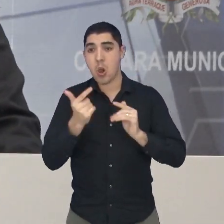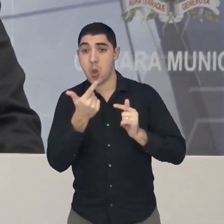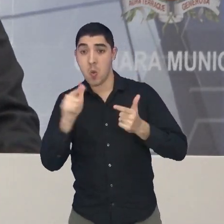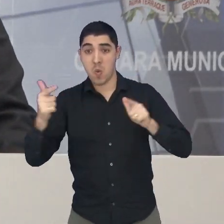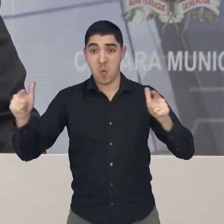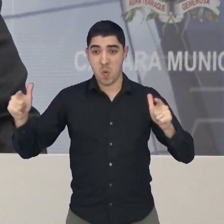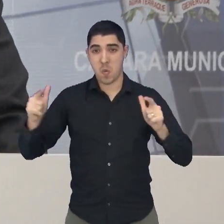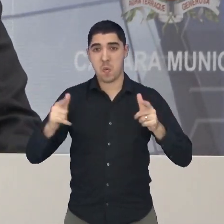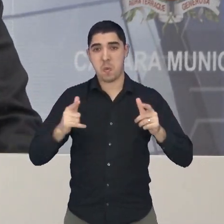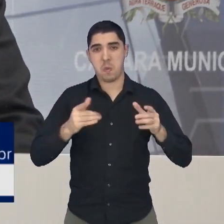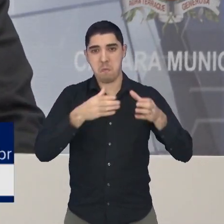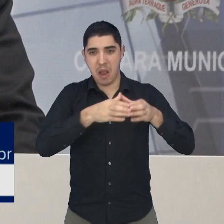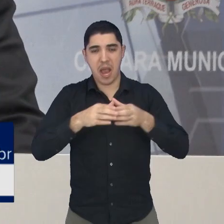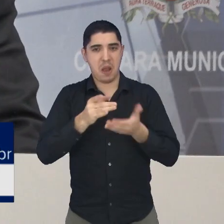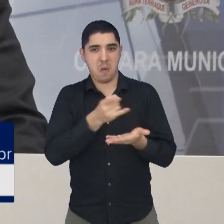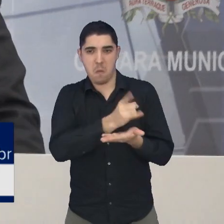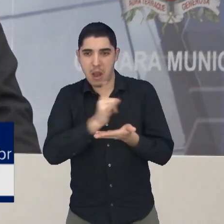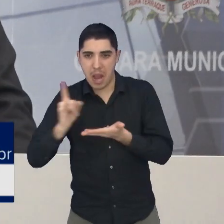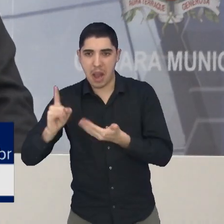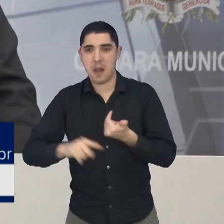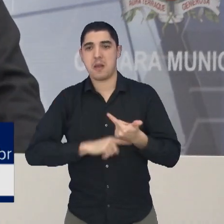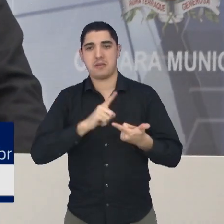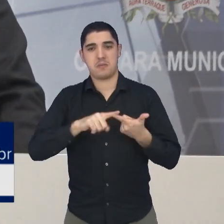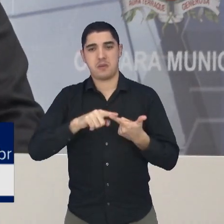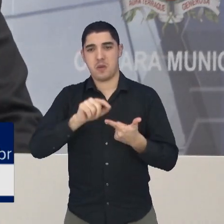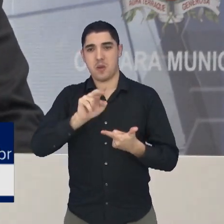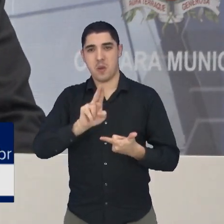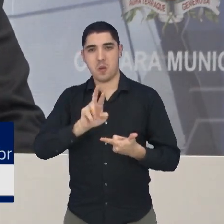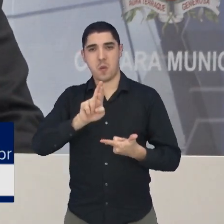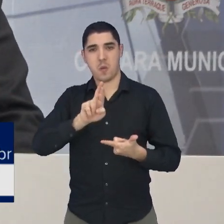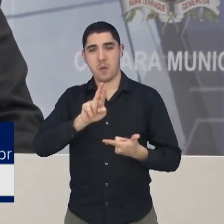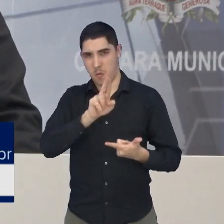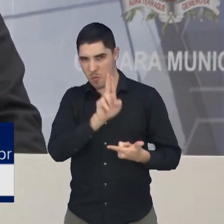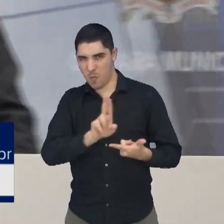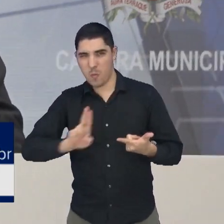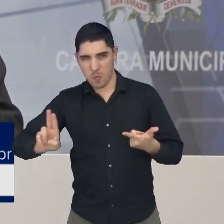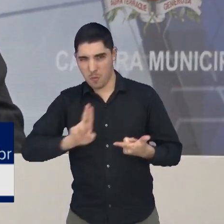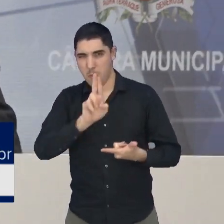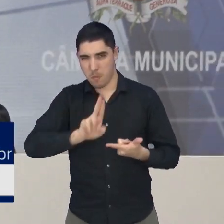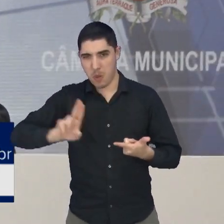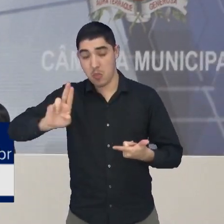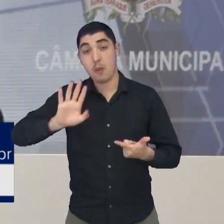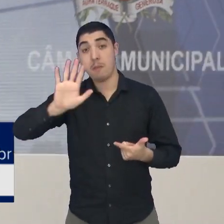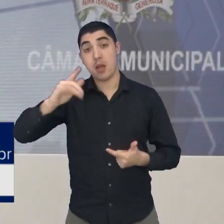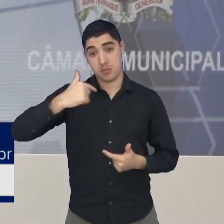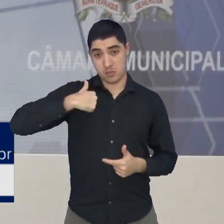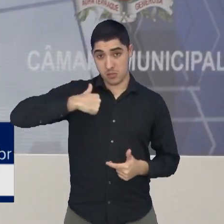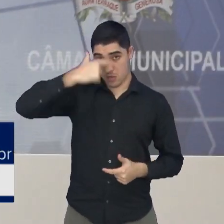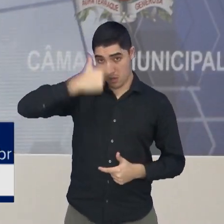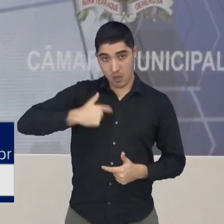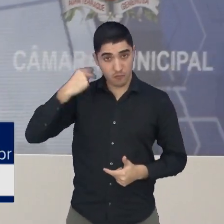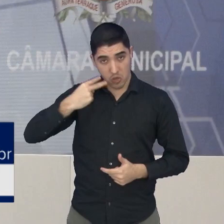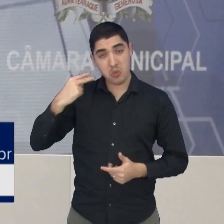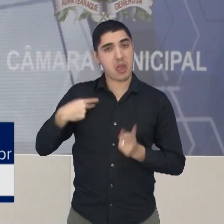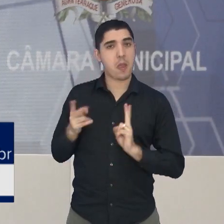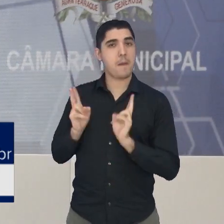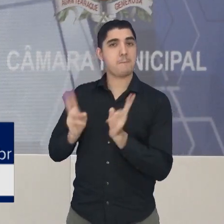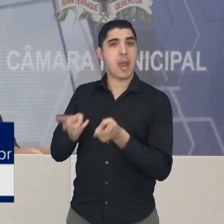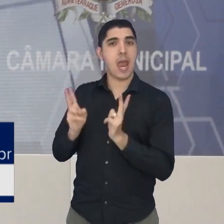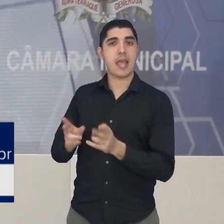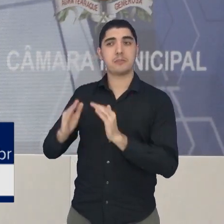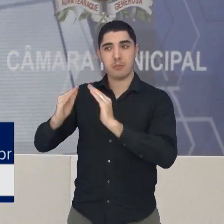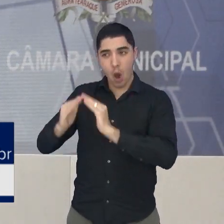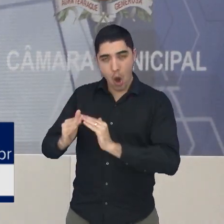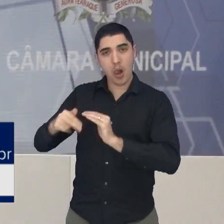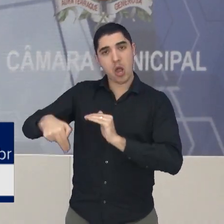Aquários, o Urbanova, entre outros. Mas só para dizer que o vereador continua prestando seus serviços na região norte